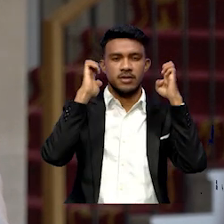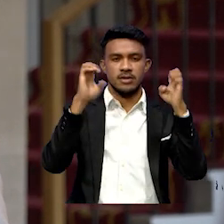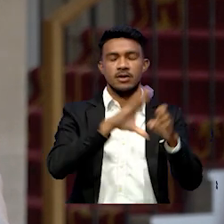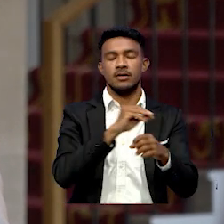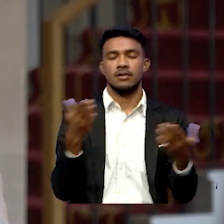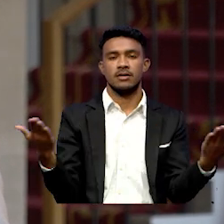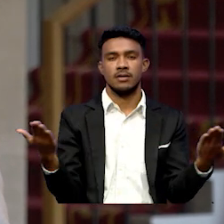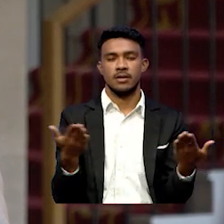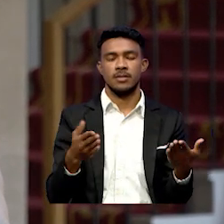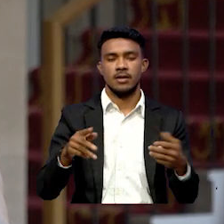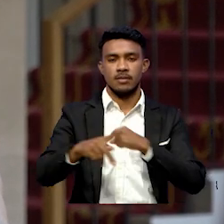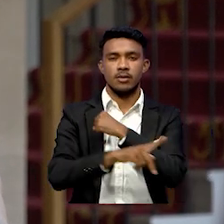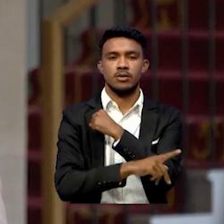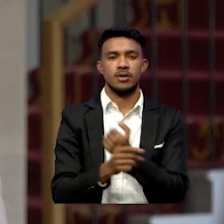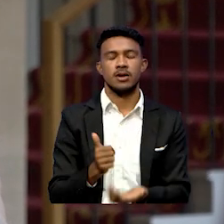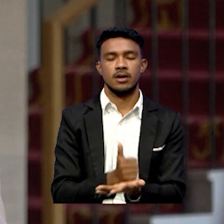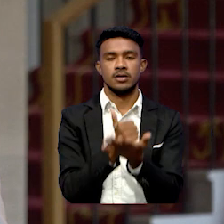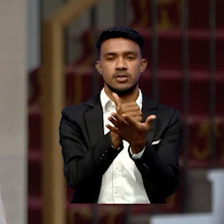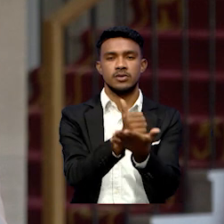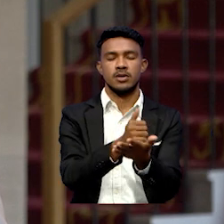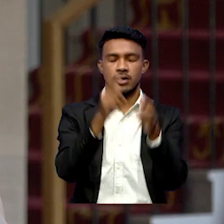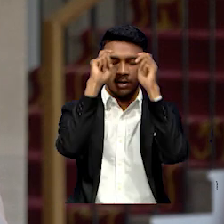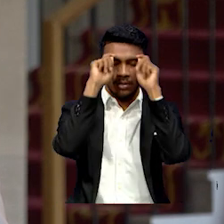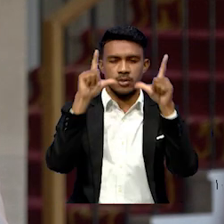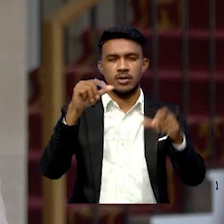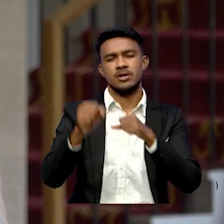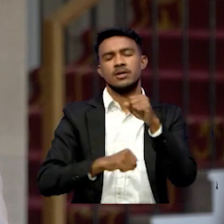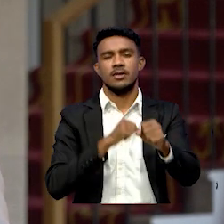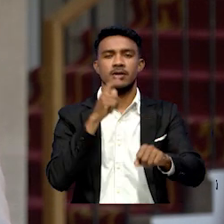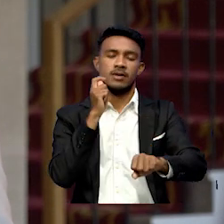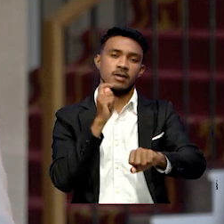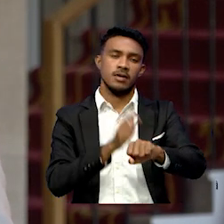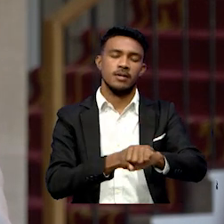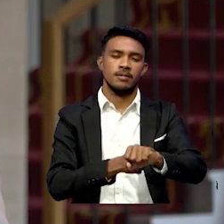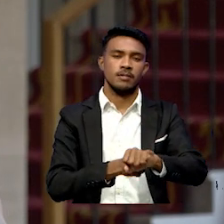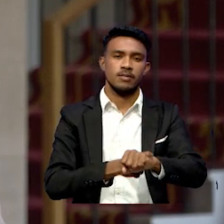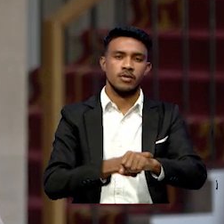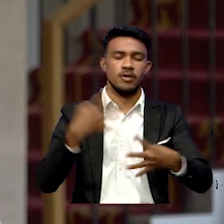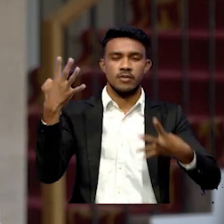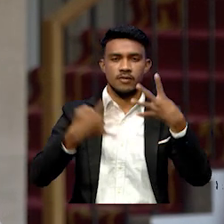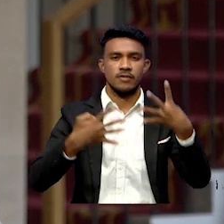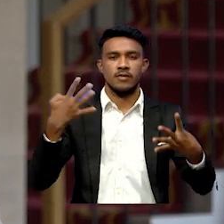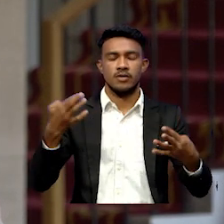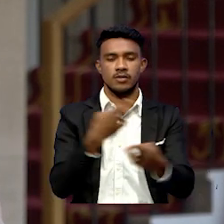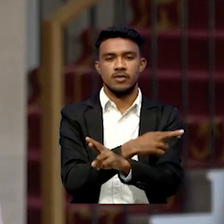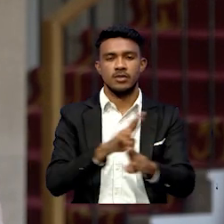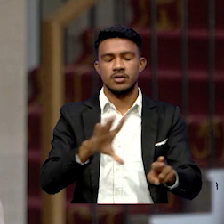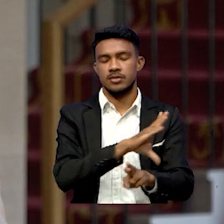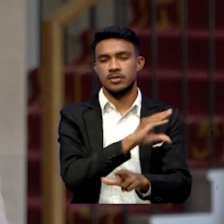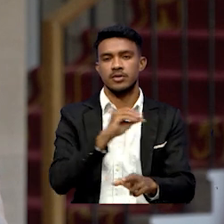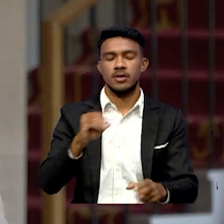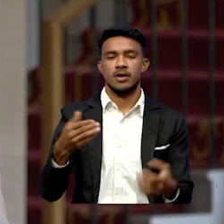que é Portugal ajuda Timor desde a restauração da independência e temos a cooperação e a